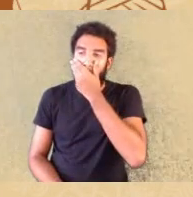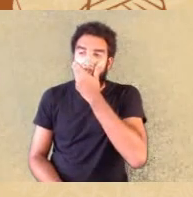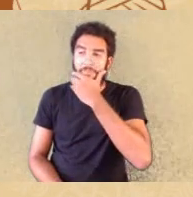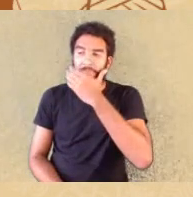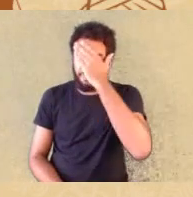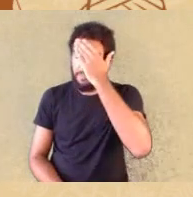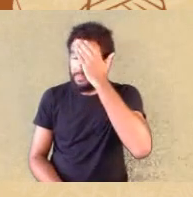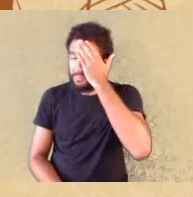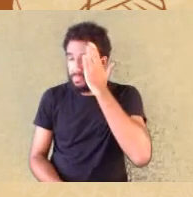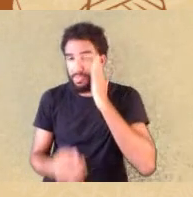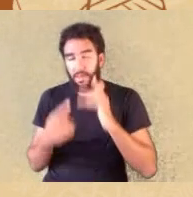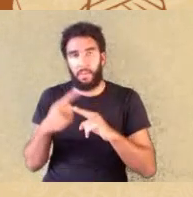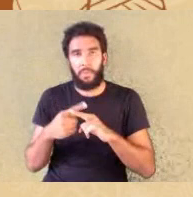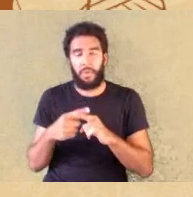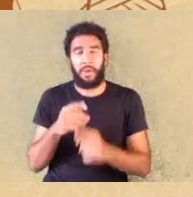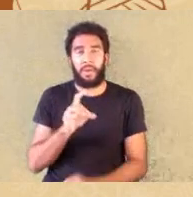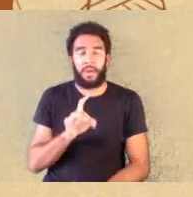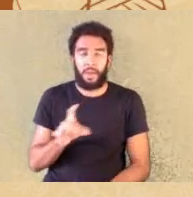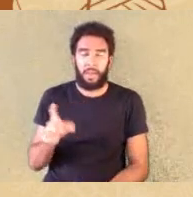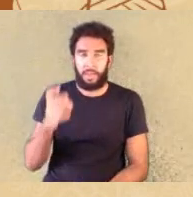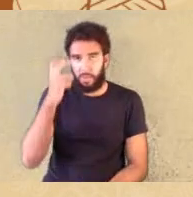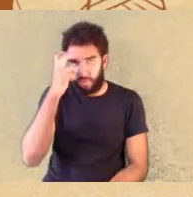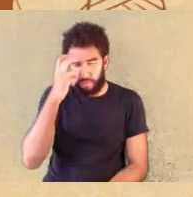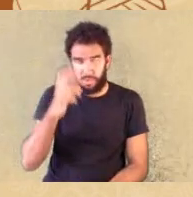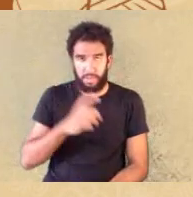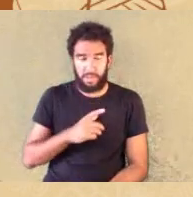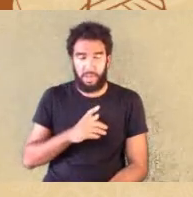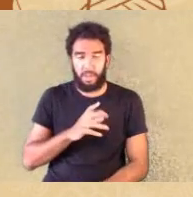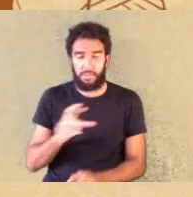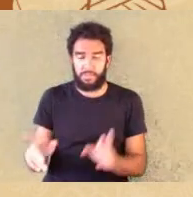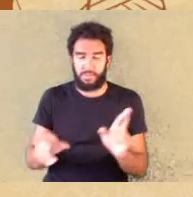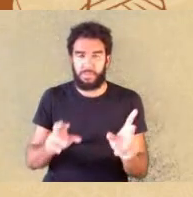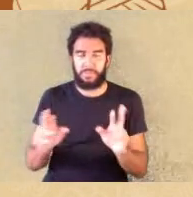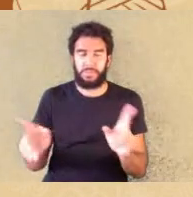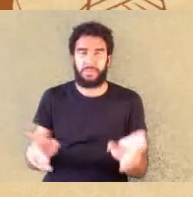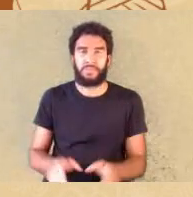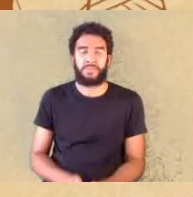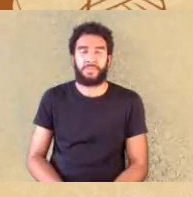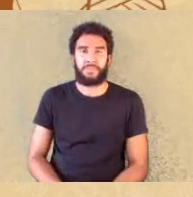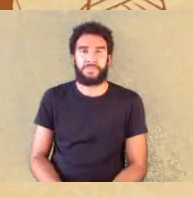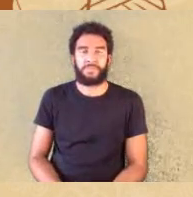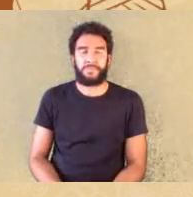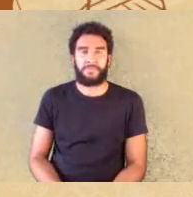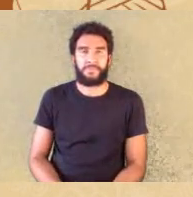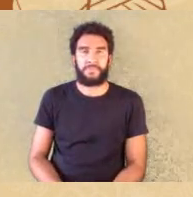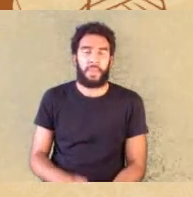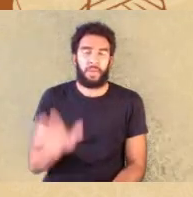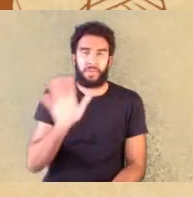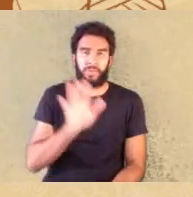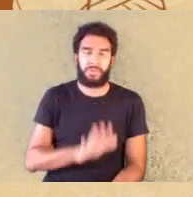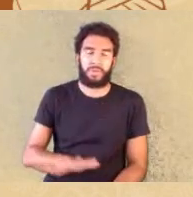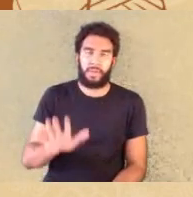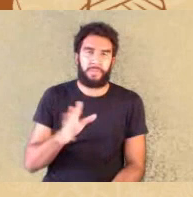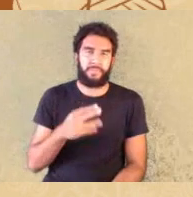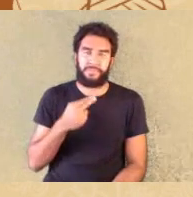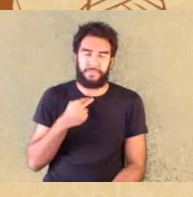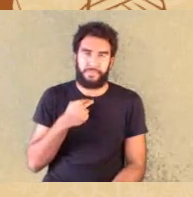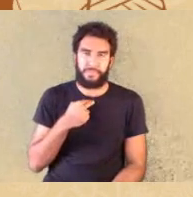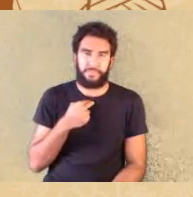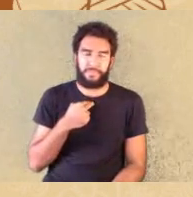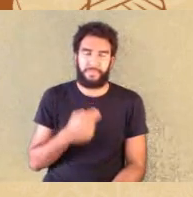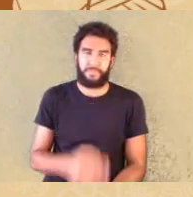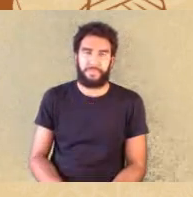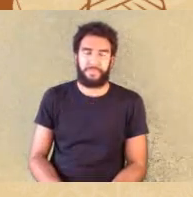cultura também tem identificações diferentes para as populações. Não dá para generalizar nessa sigla, como eu disse. Então,